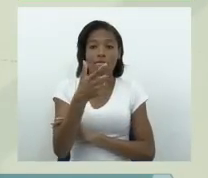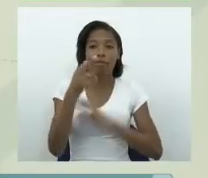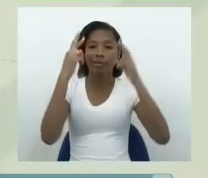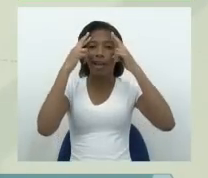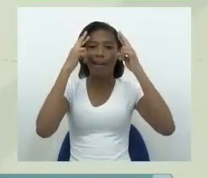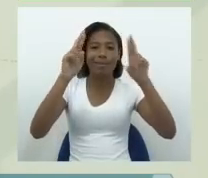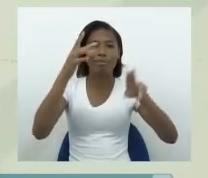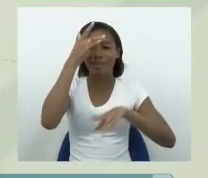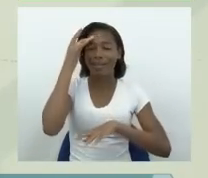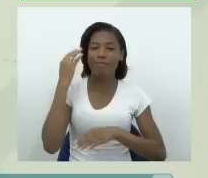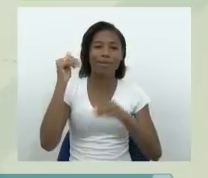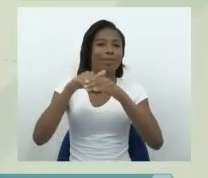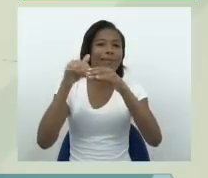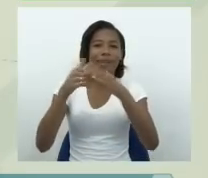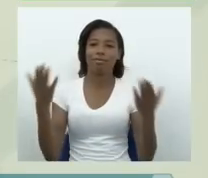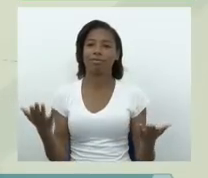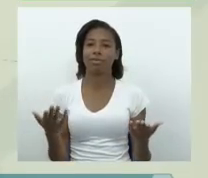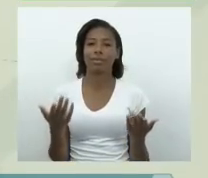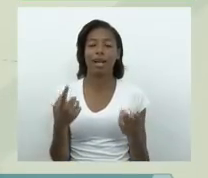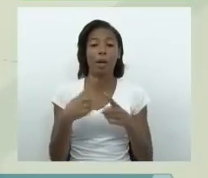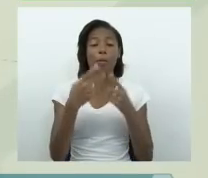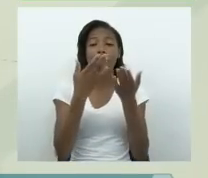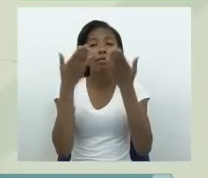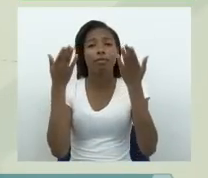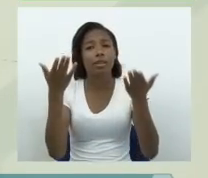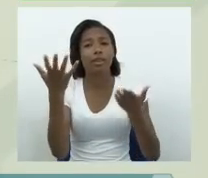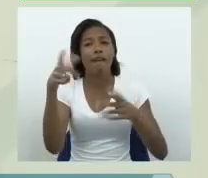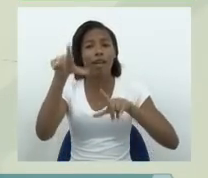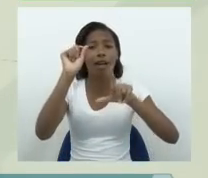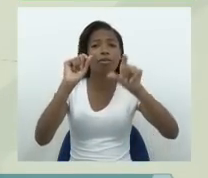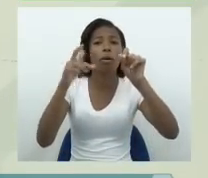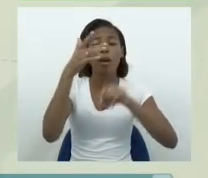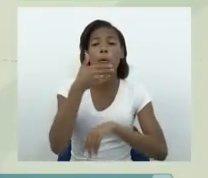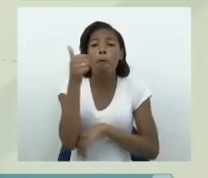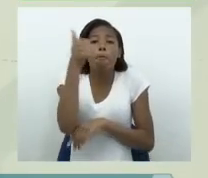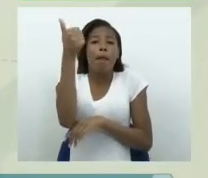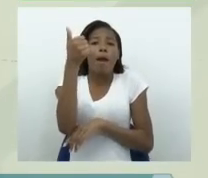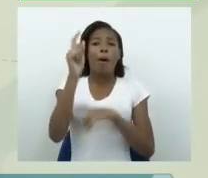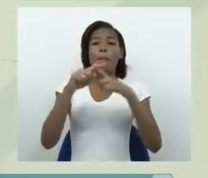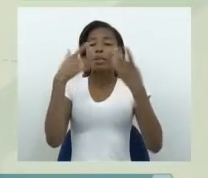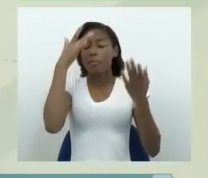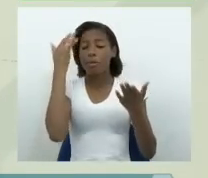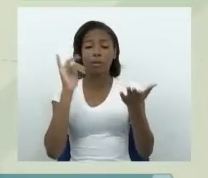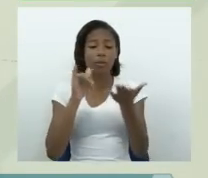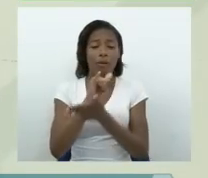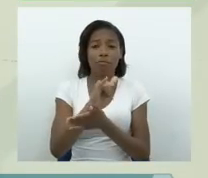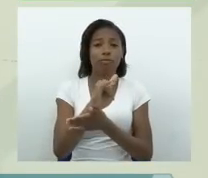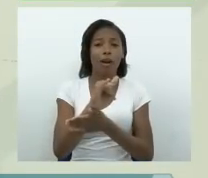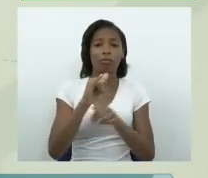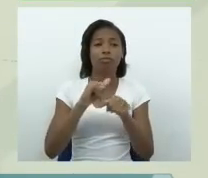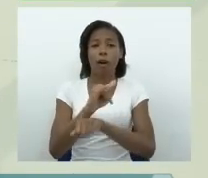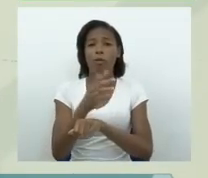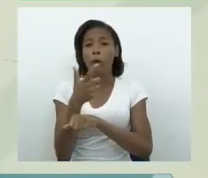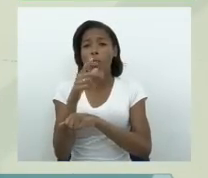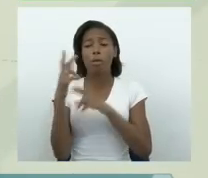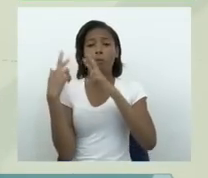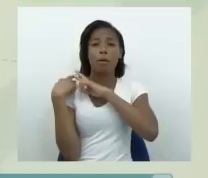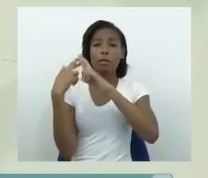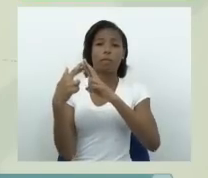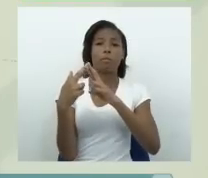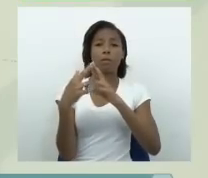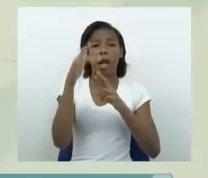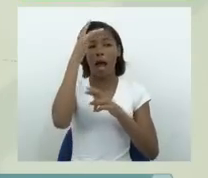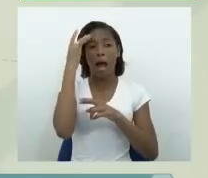o eleitor, com você que quer escolher o melhor para Guarulhos. Tenho certeza que um grande administrador e um